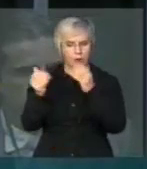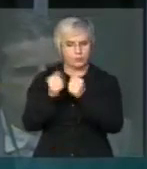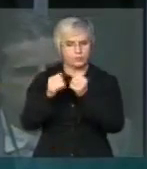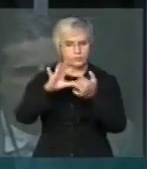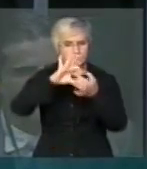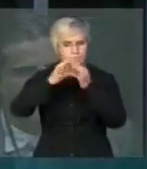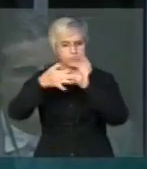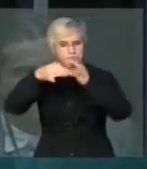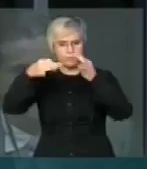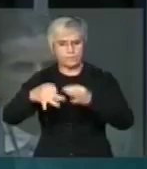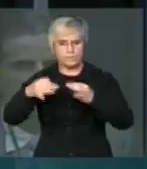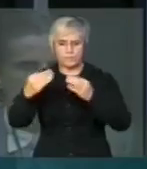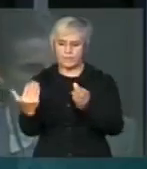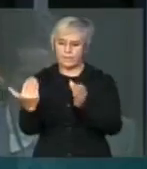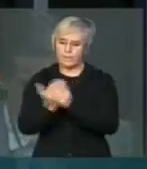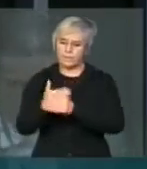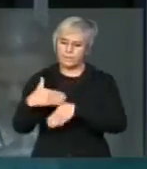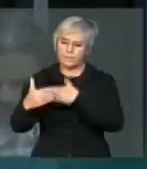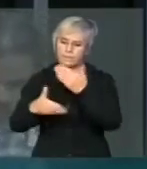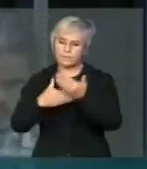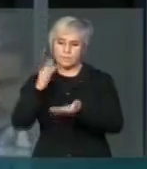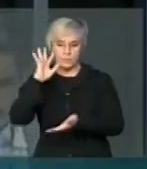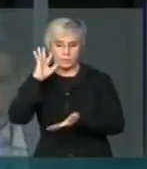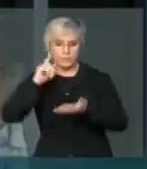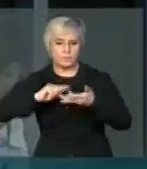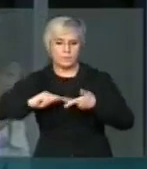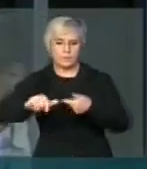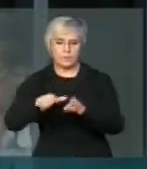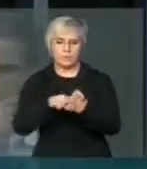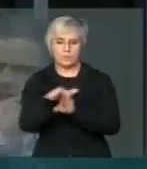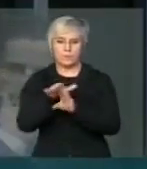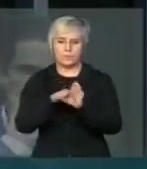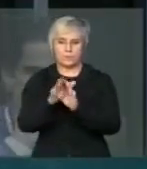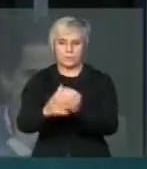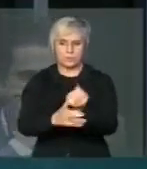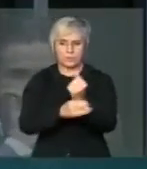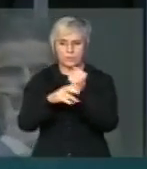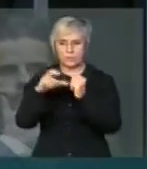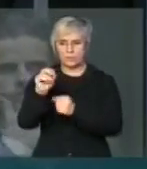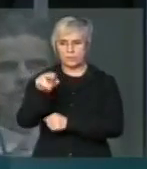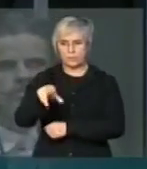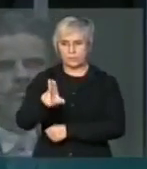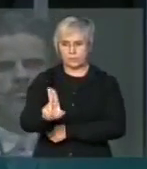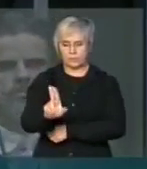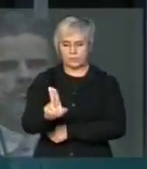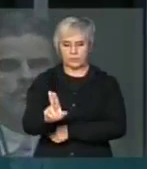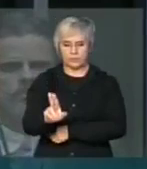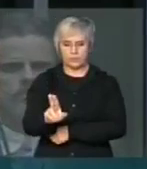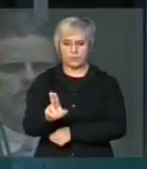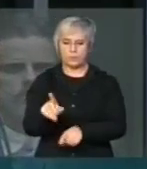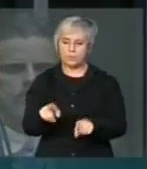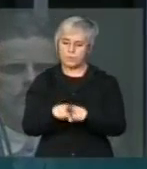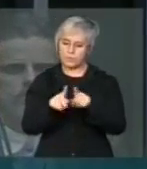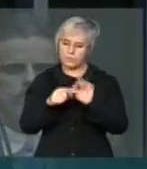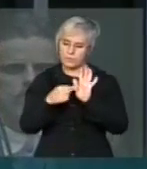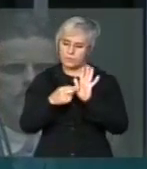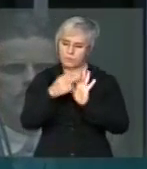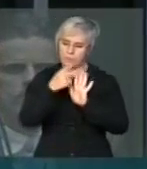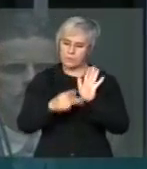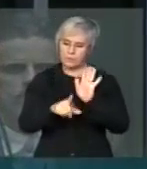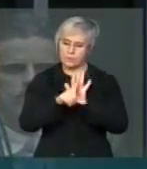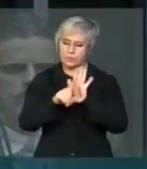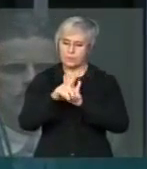equilibrada para o processamento das resoluções do Conselho de Segurança da ONU. Em verdade, o projeto de lei contempla